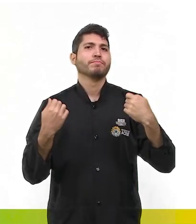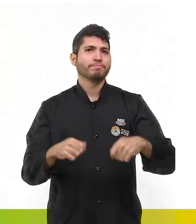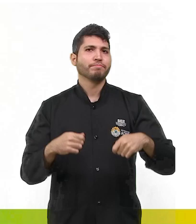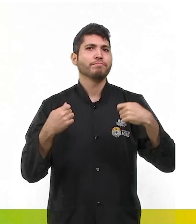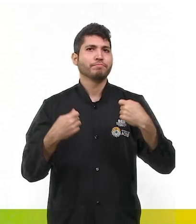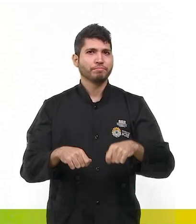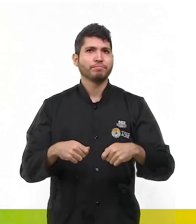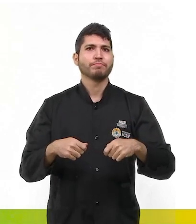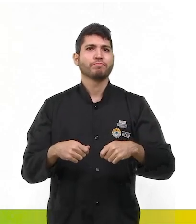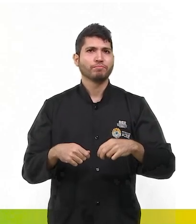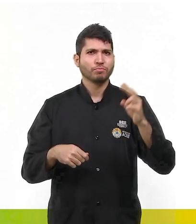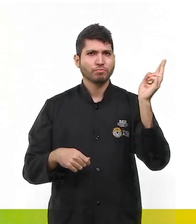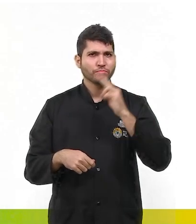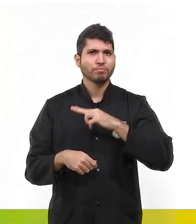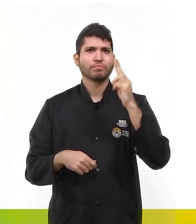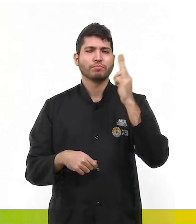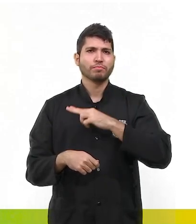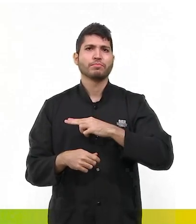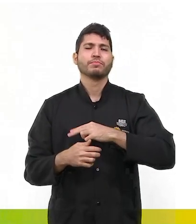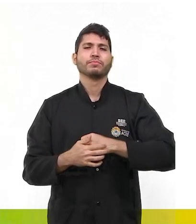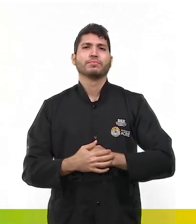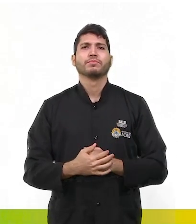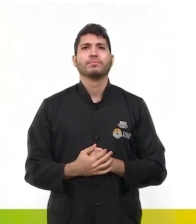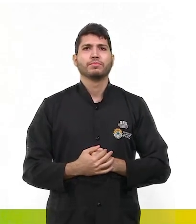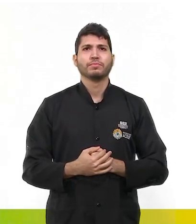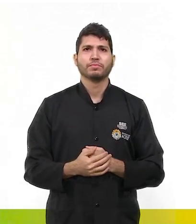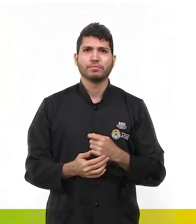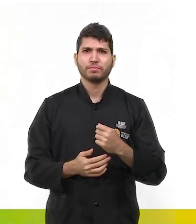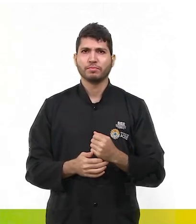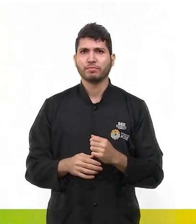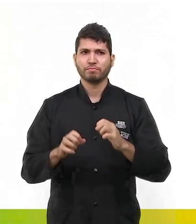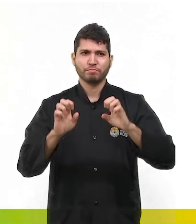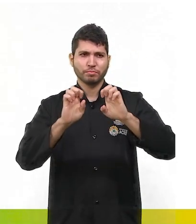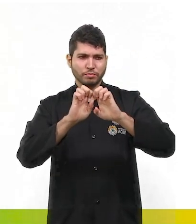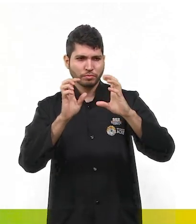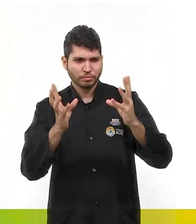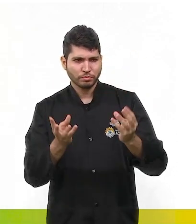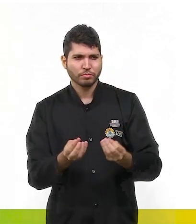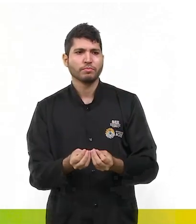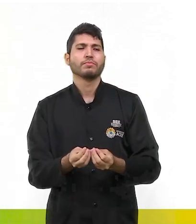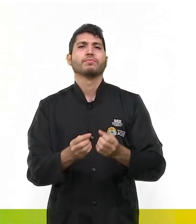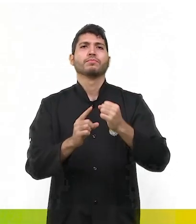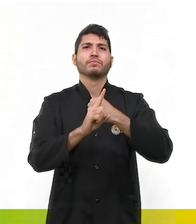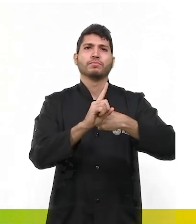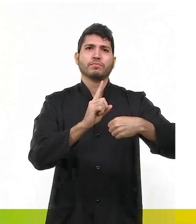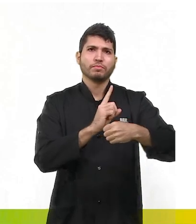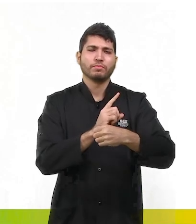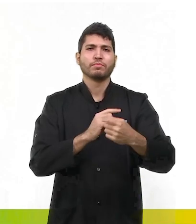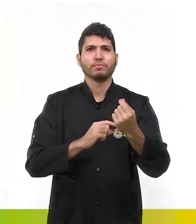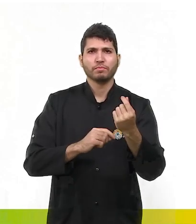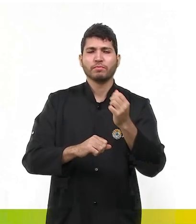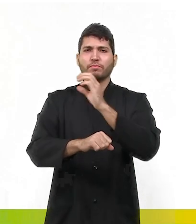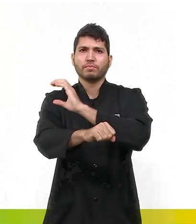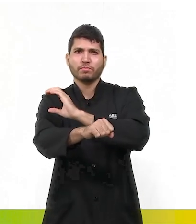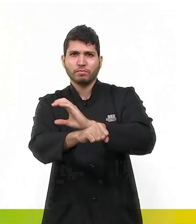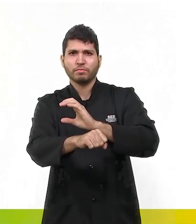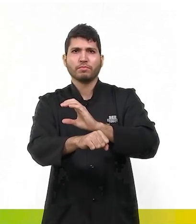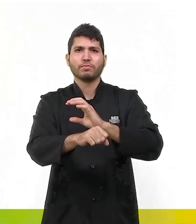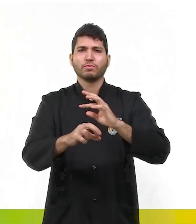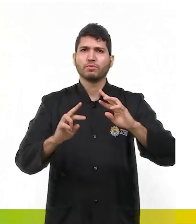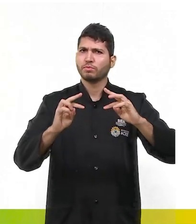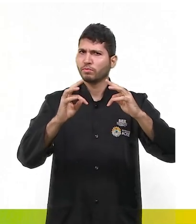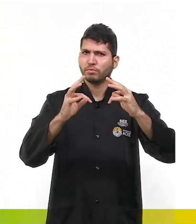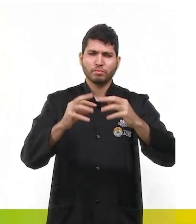necessidade urgente, não apenas ecológica, mas também social, econômica e cultural, que precisa